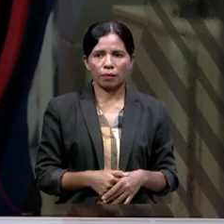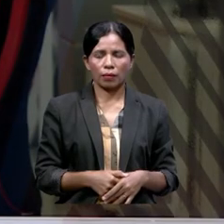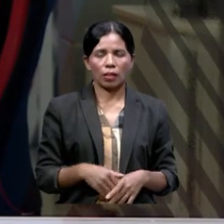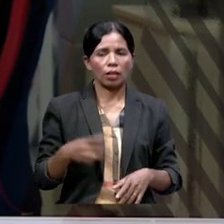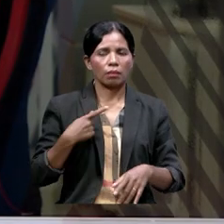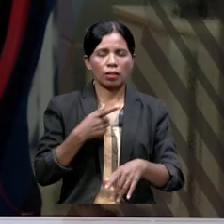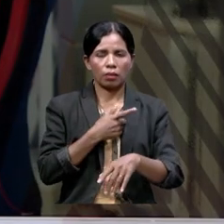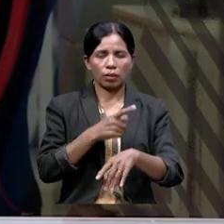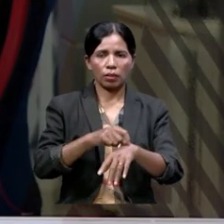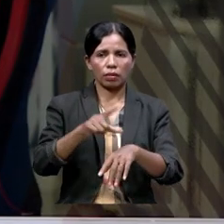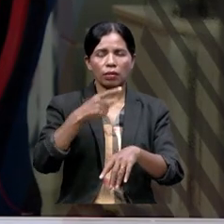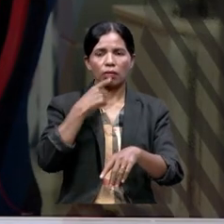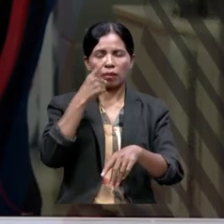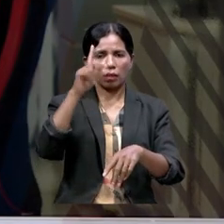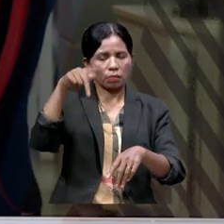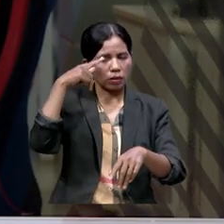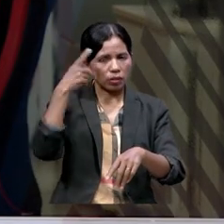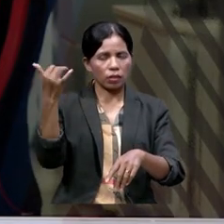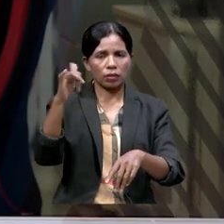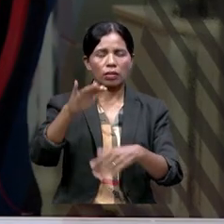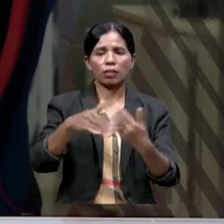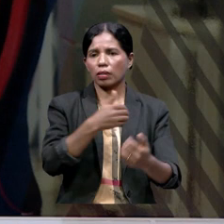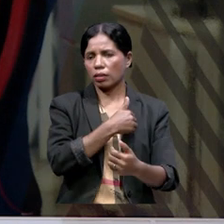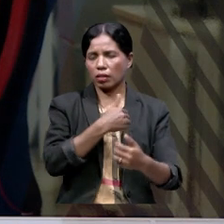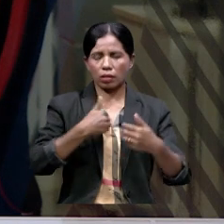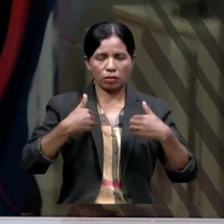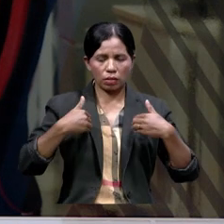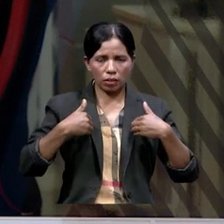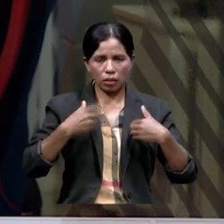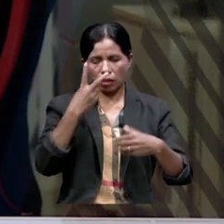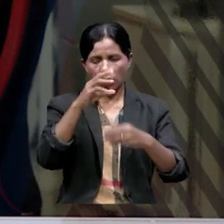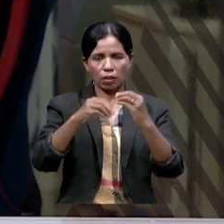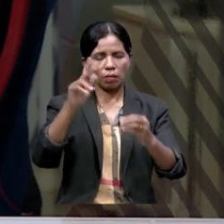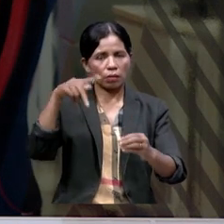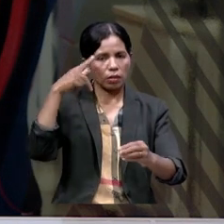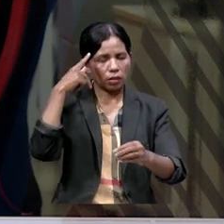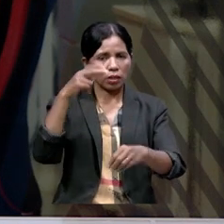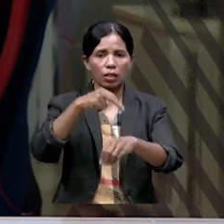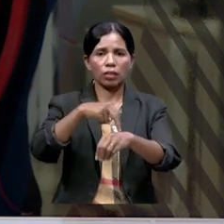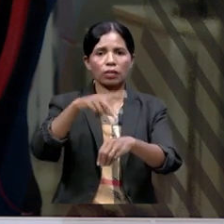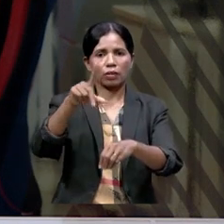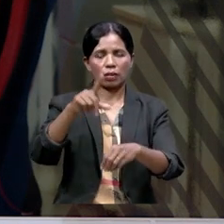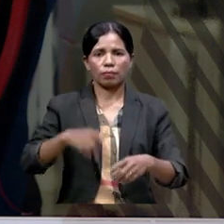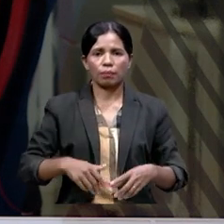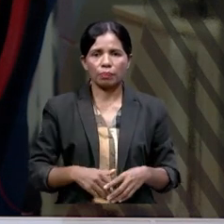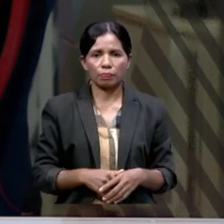Parlamento Nacional reconhece político Cira Cidadão e o consenso da política nacional.